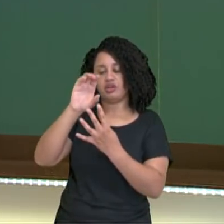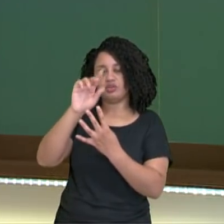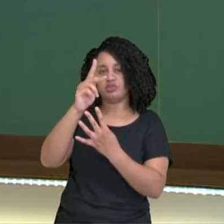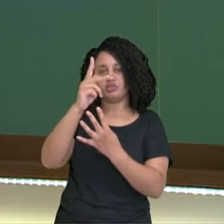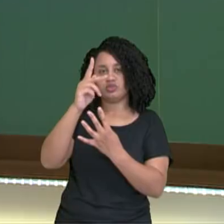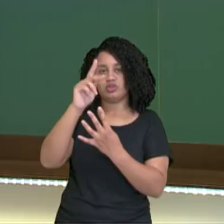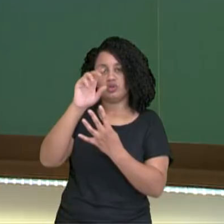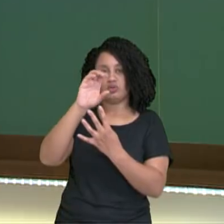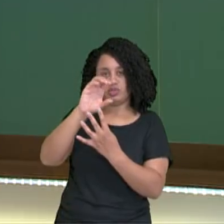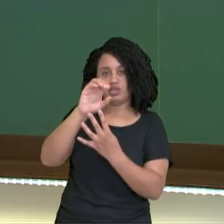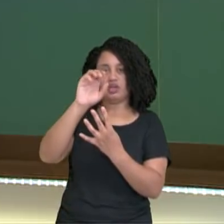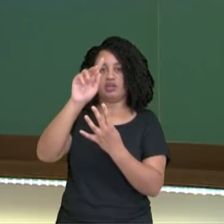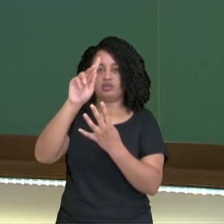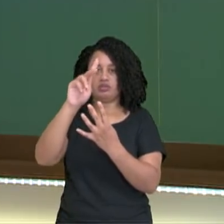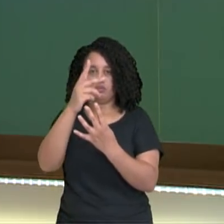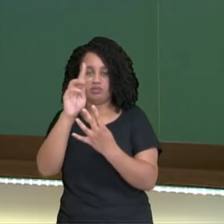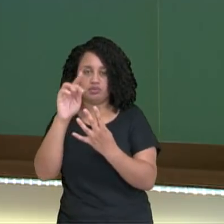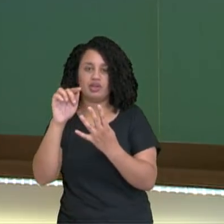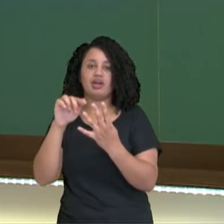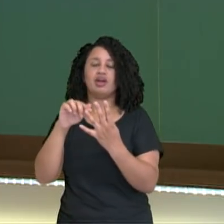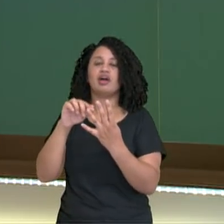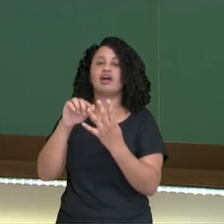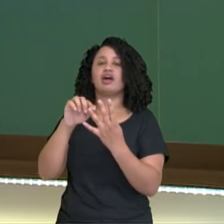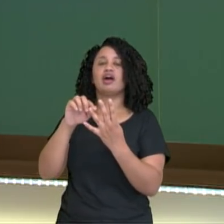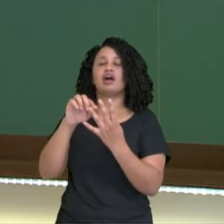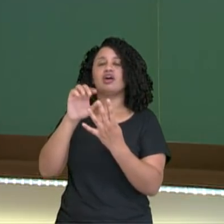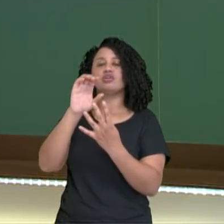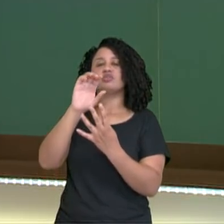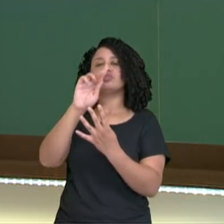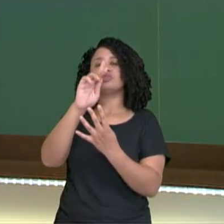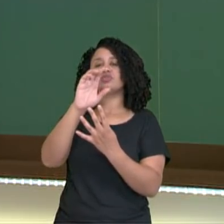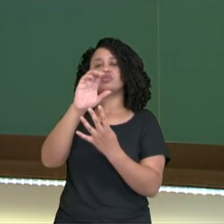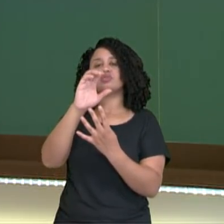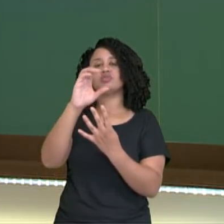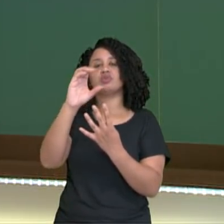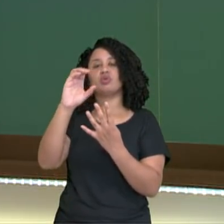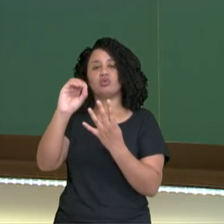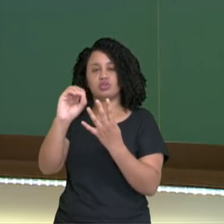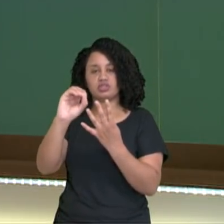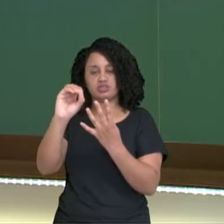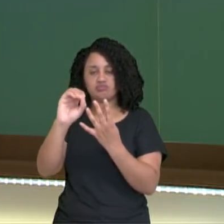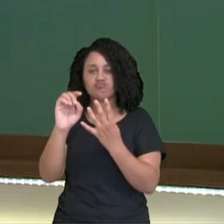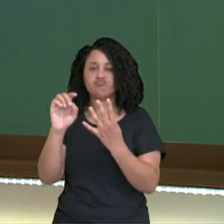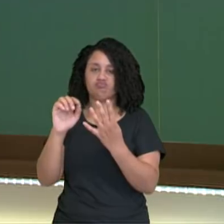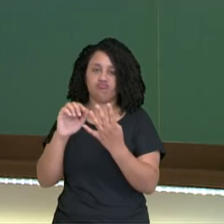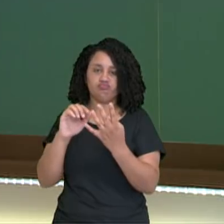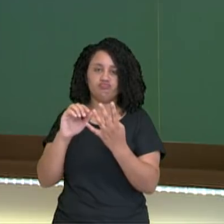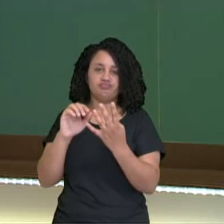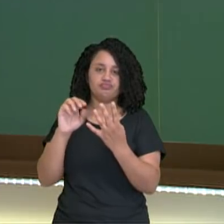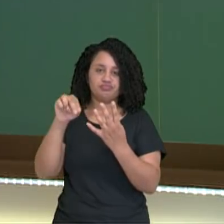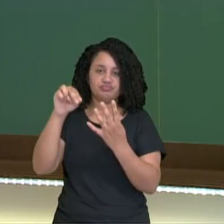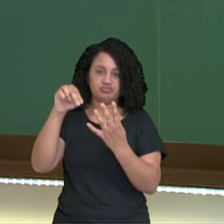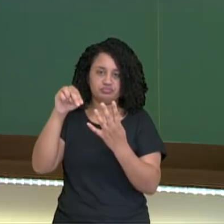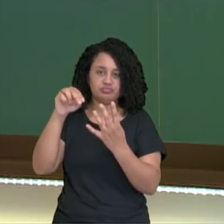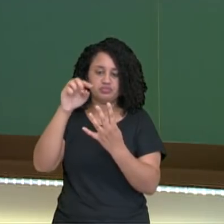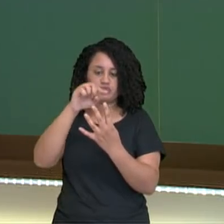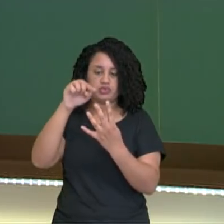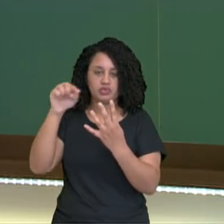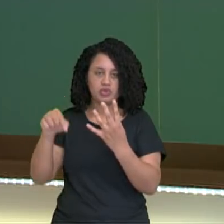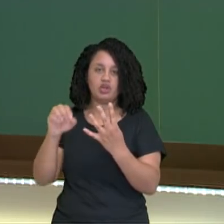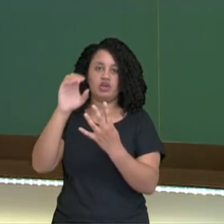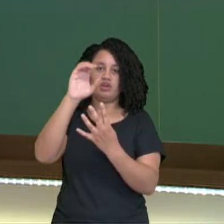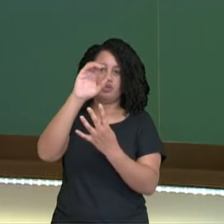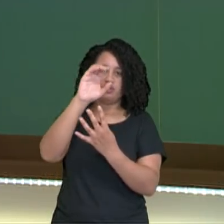nos informa o símbolo de cada um desses elementos que eu acabei de falar, tá certo? Então, unindo-se a